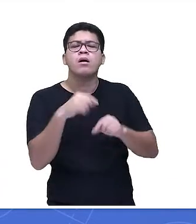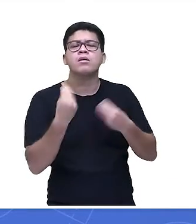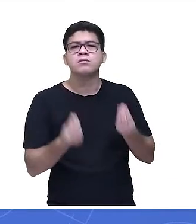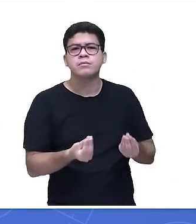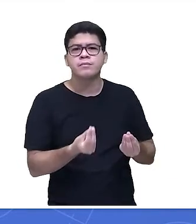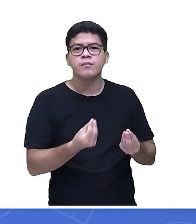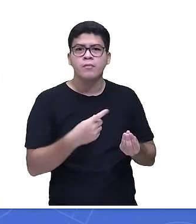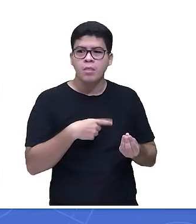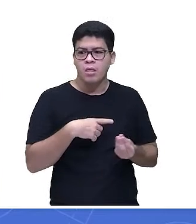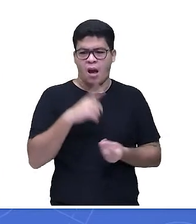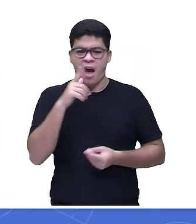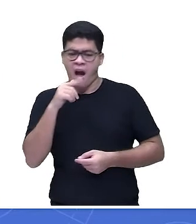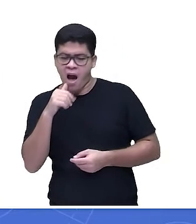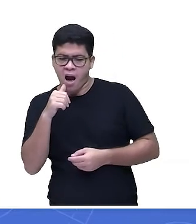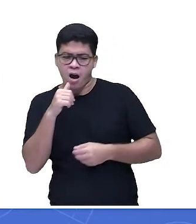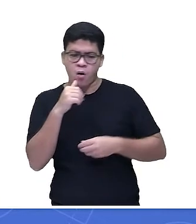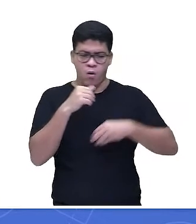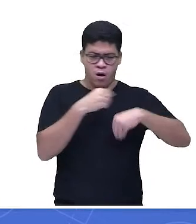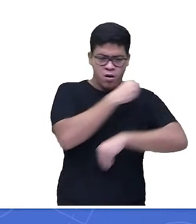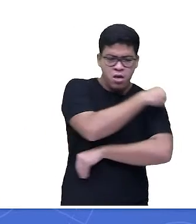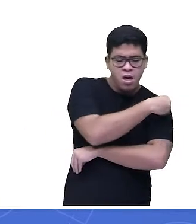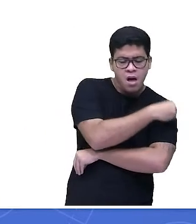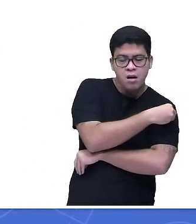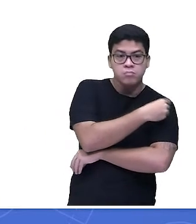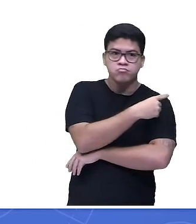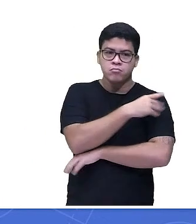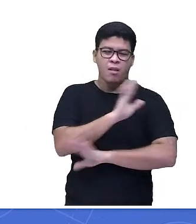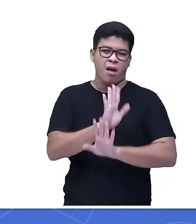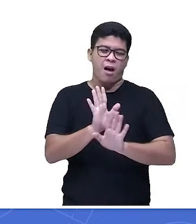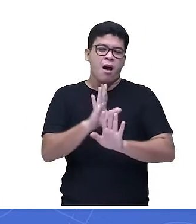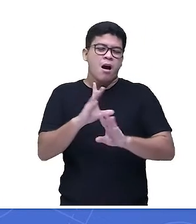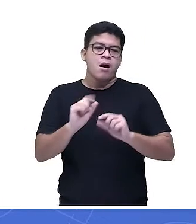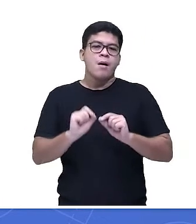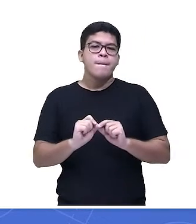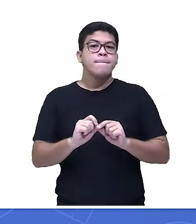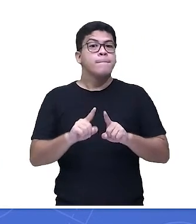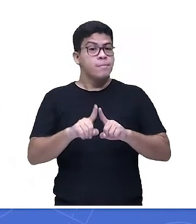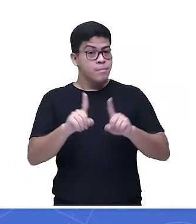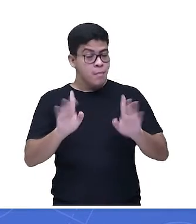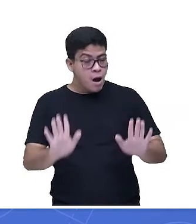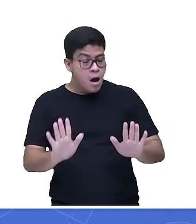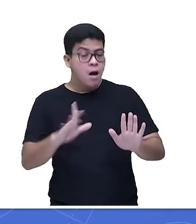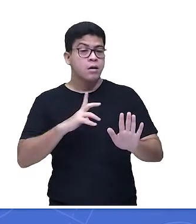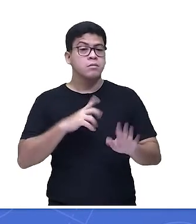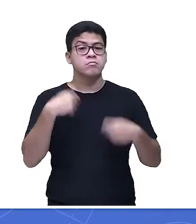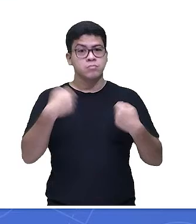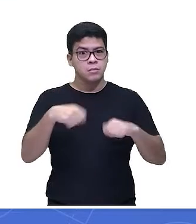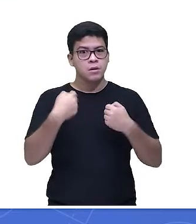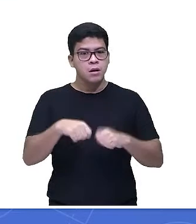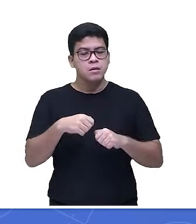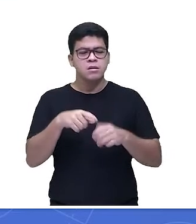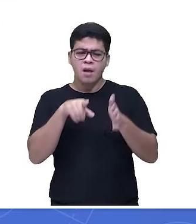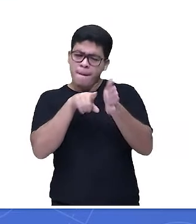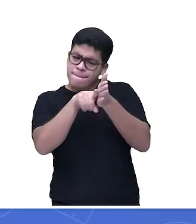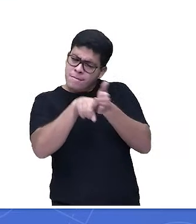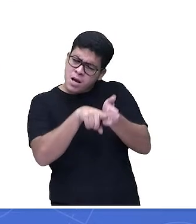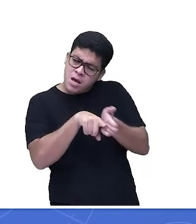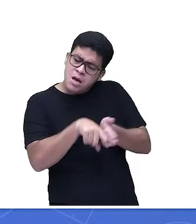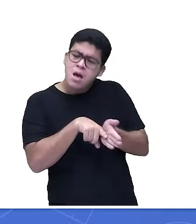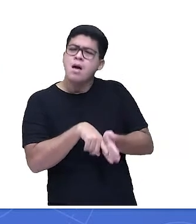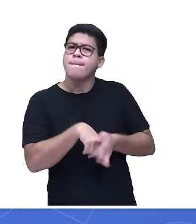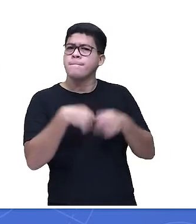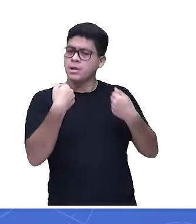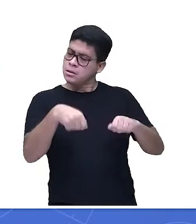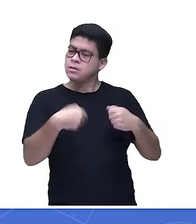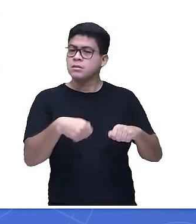de água e álcool. A gente não tem esse costume, tá bom? A dica que eu quero deixar para vocês é fazer uma busca, uma pesquisa,